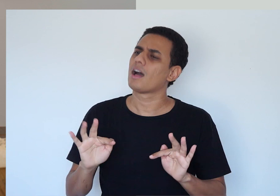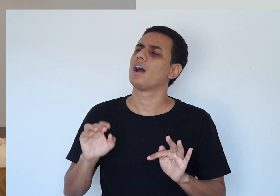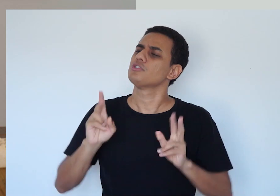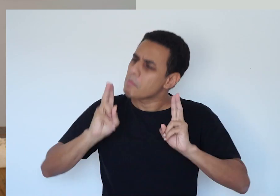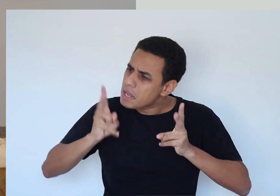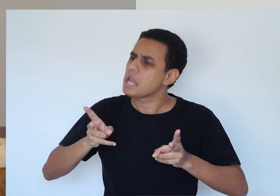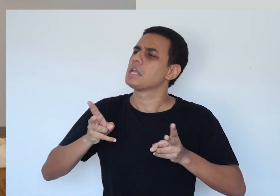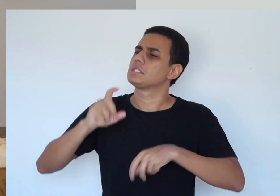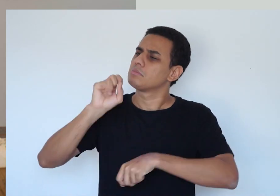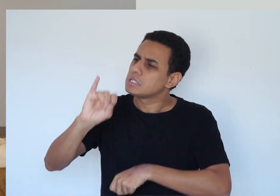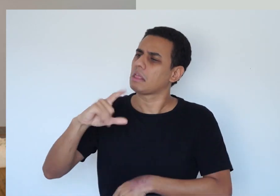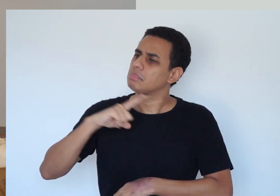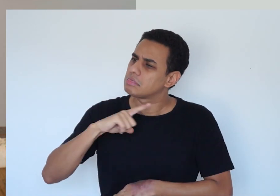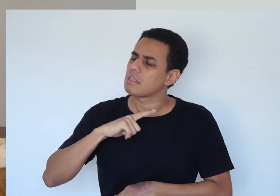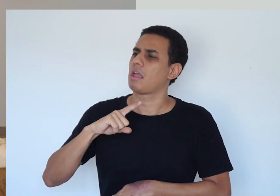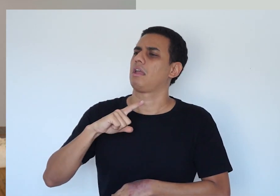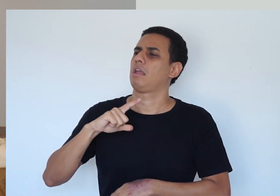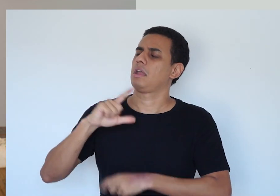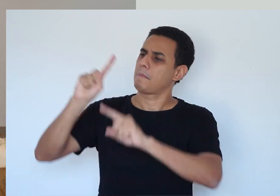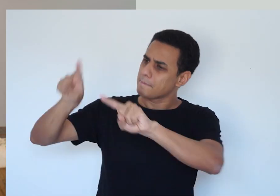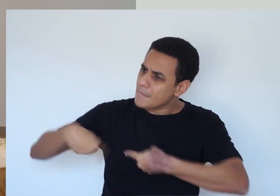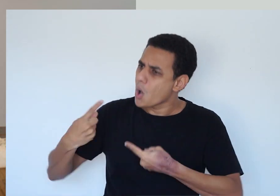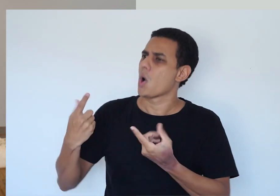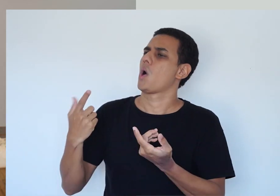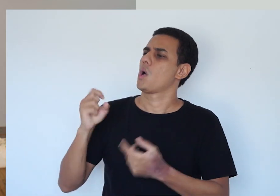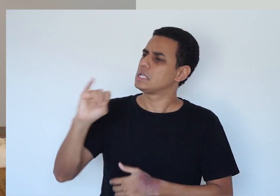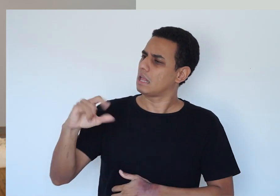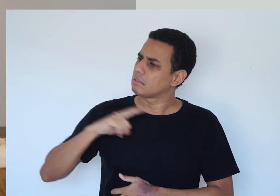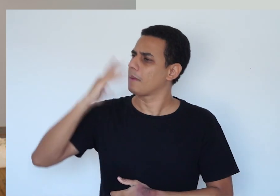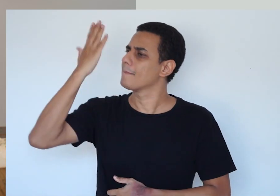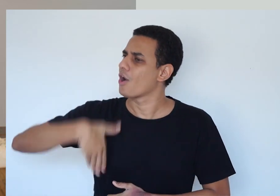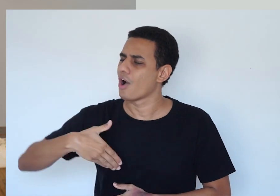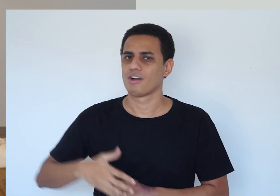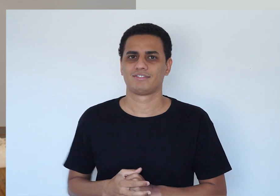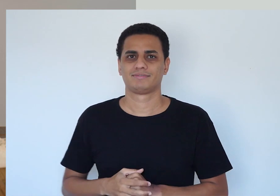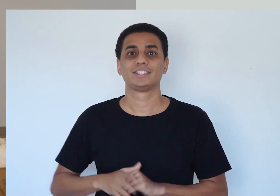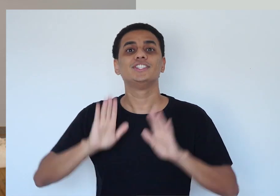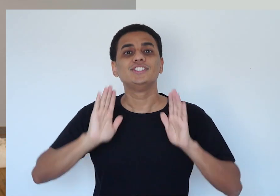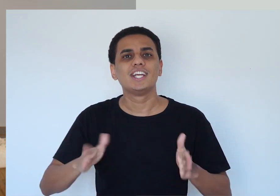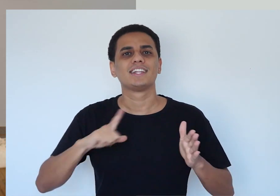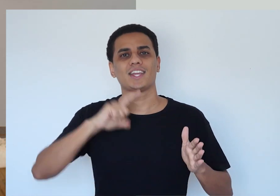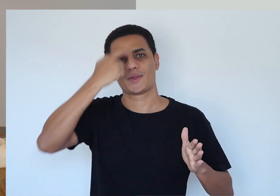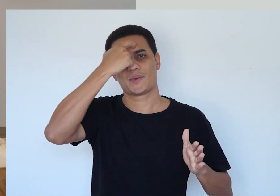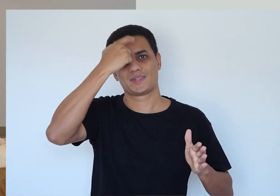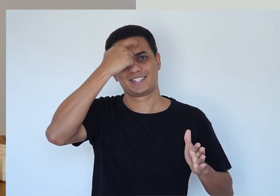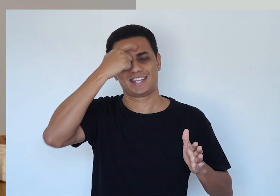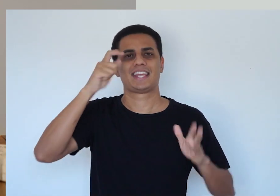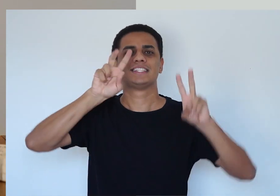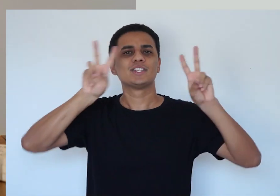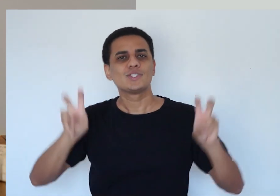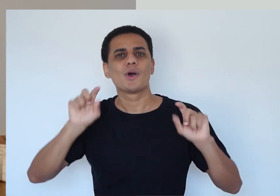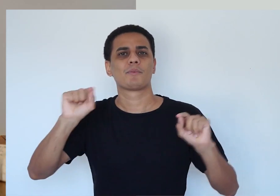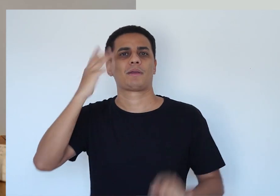alegria o fato de passarem por provações. Havia uma consciência de que nós passaríamos por provações.